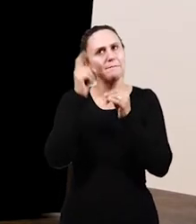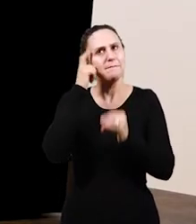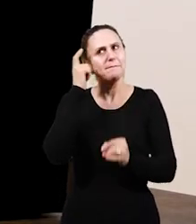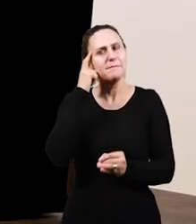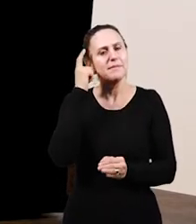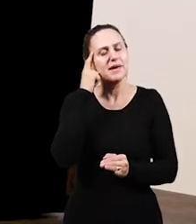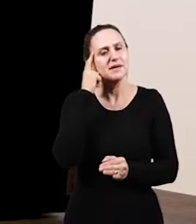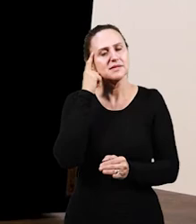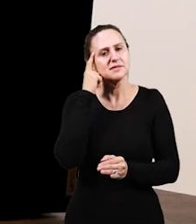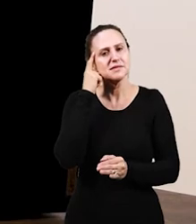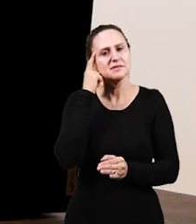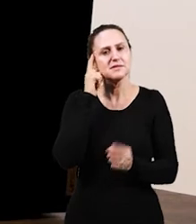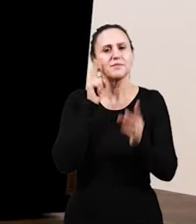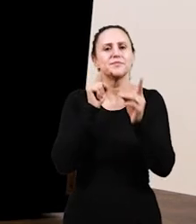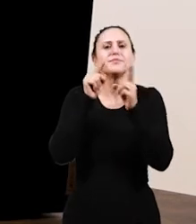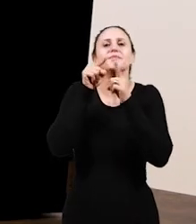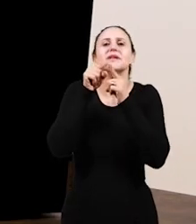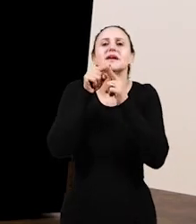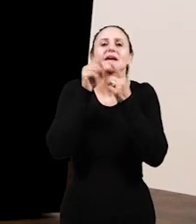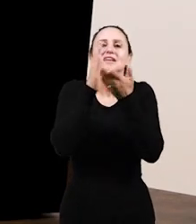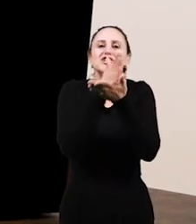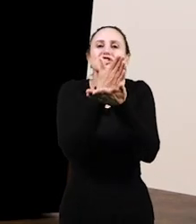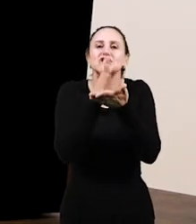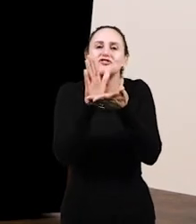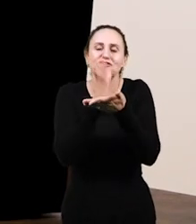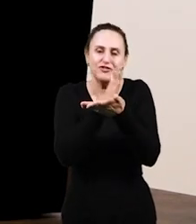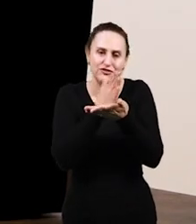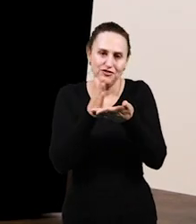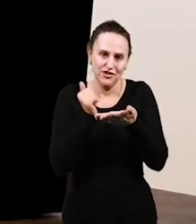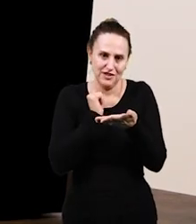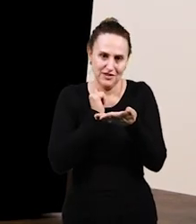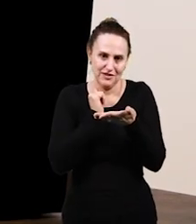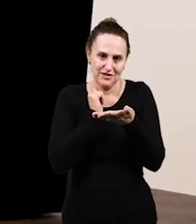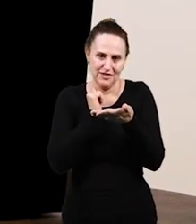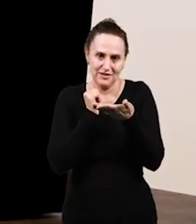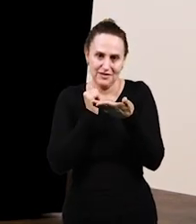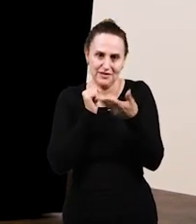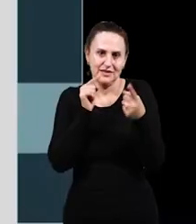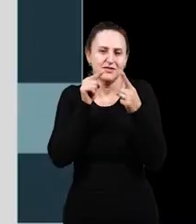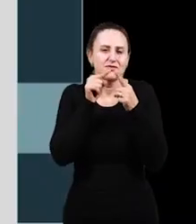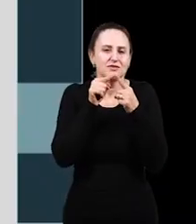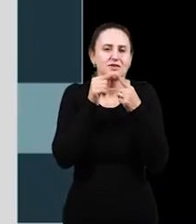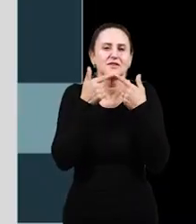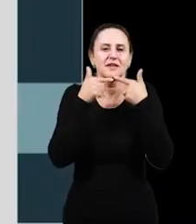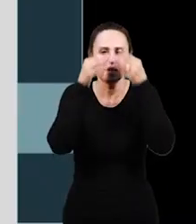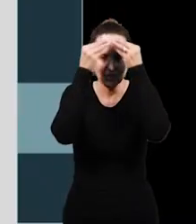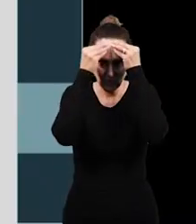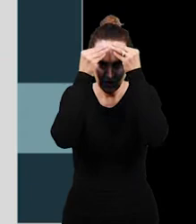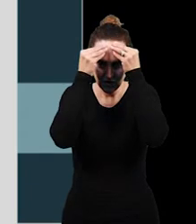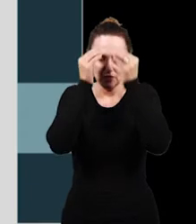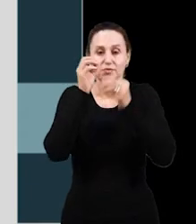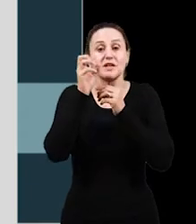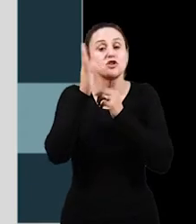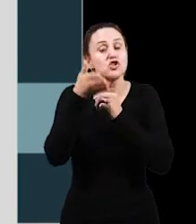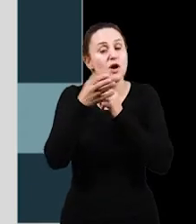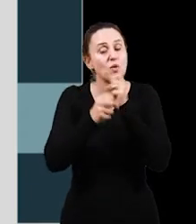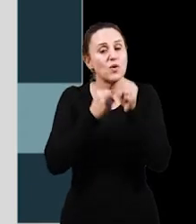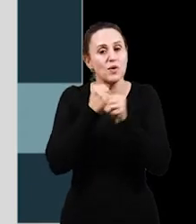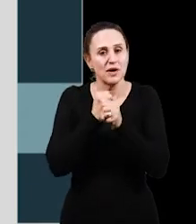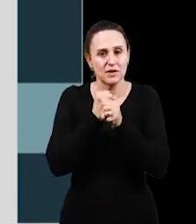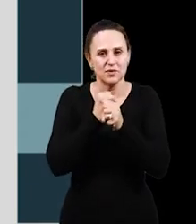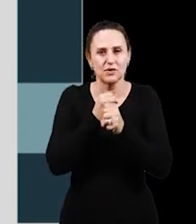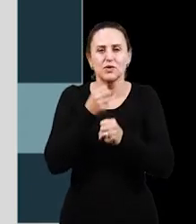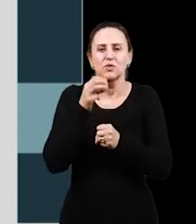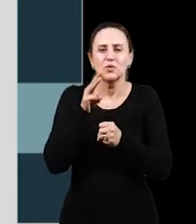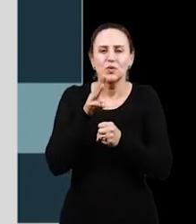funções entre as dividem as funções da linguagem três E aí em 60 e o